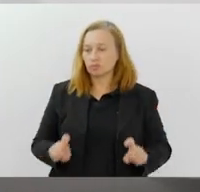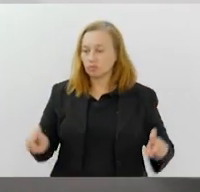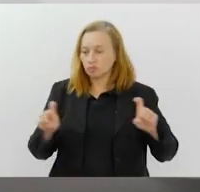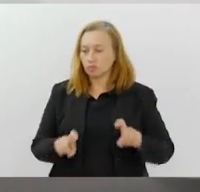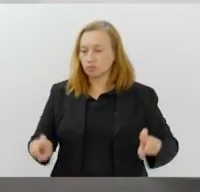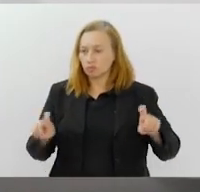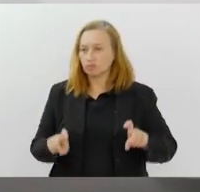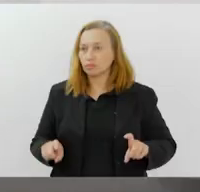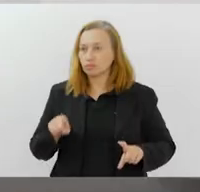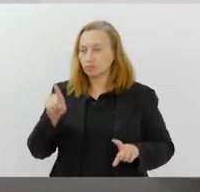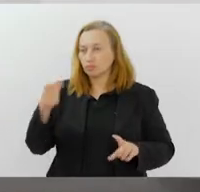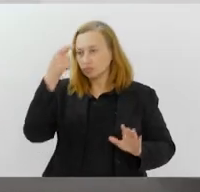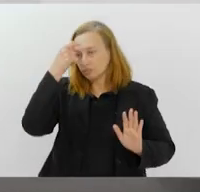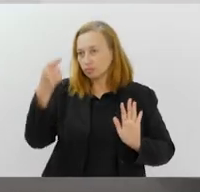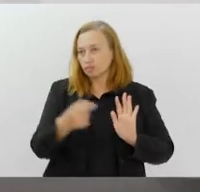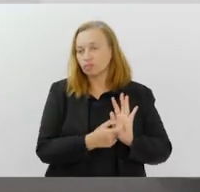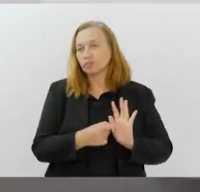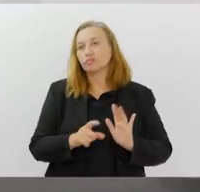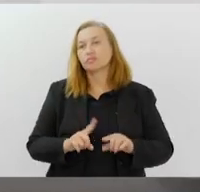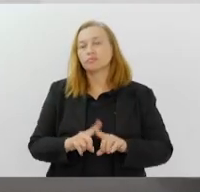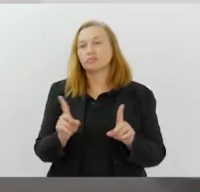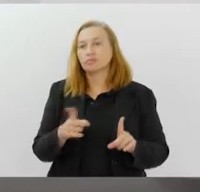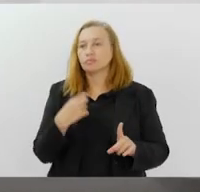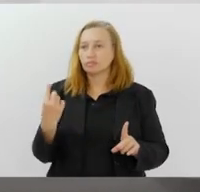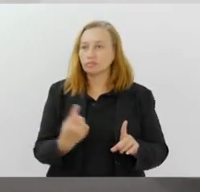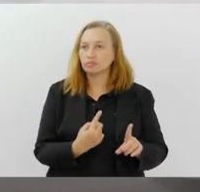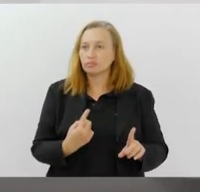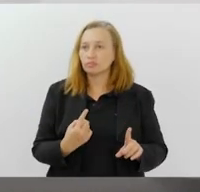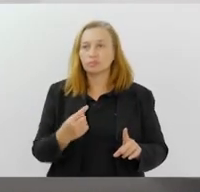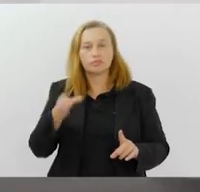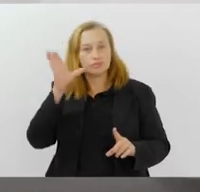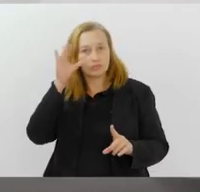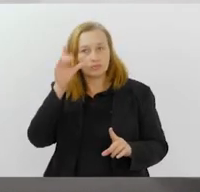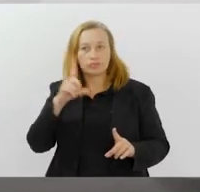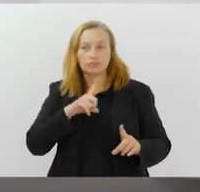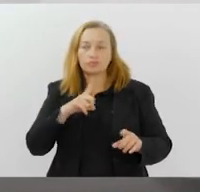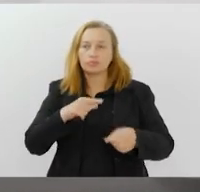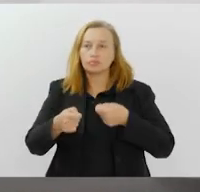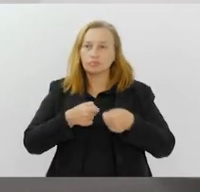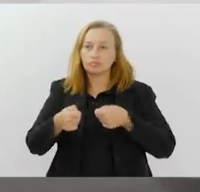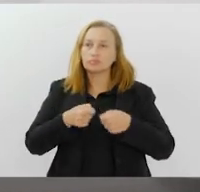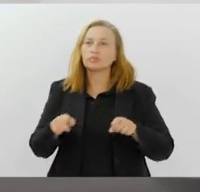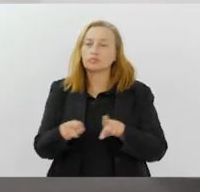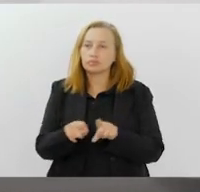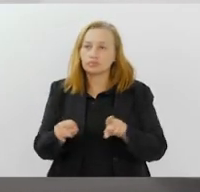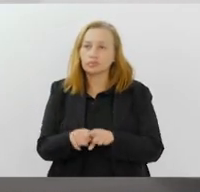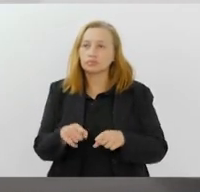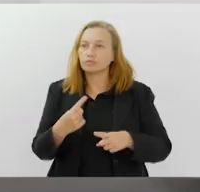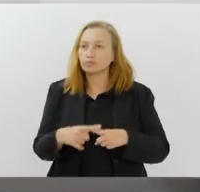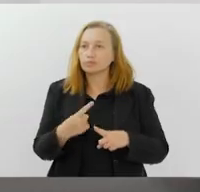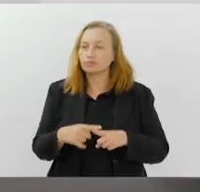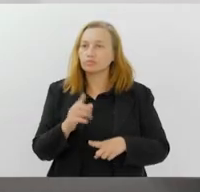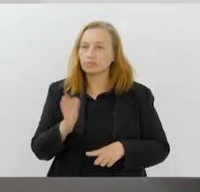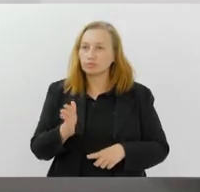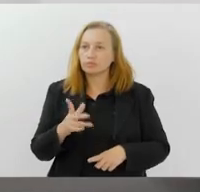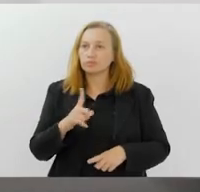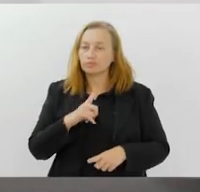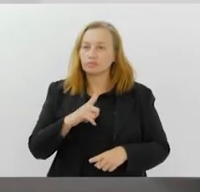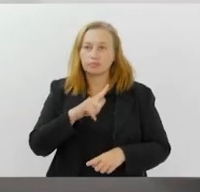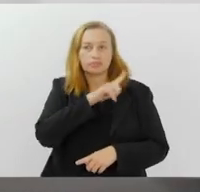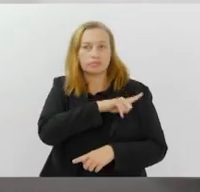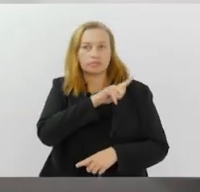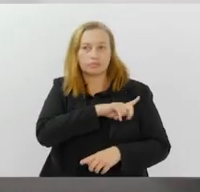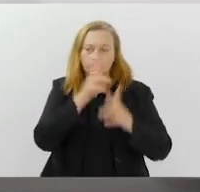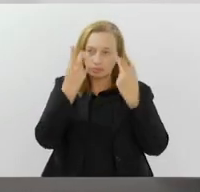eh para nós nos interessa eh trazer um controle disso também porque se a gente já tem da gestão humana